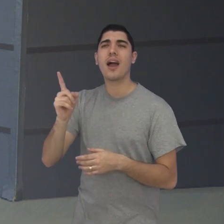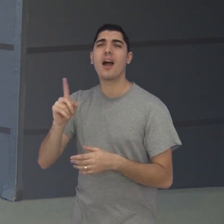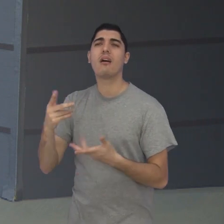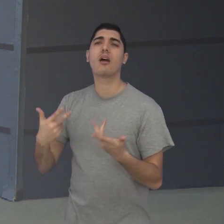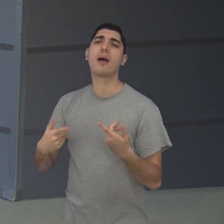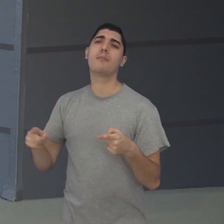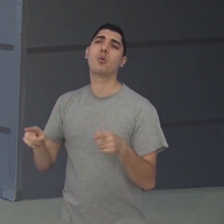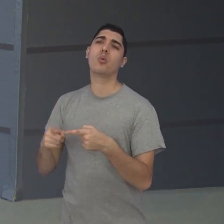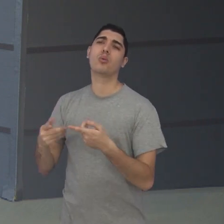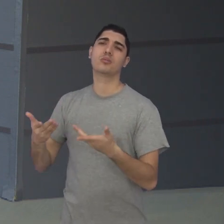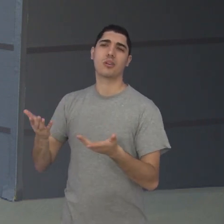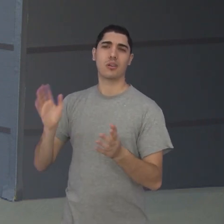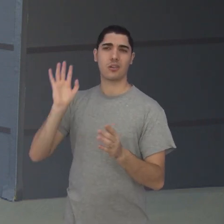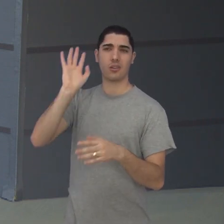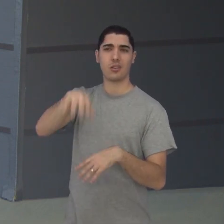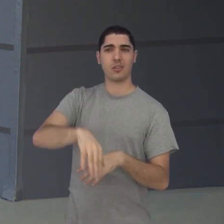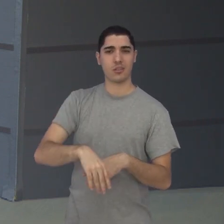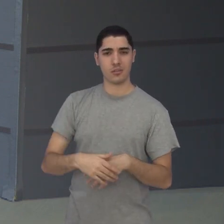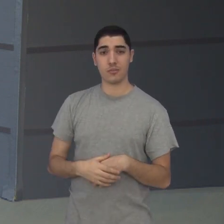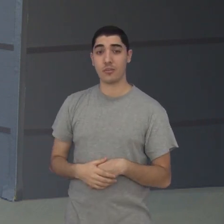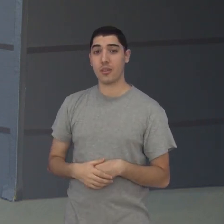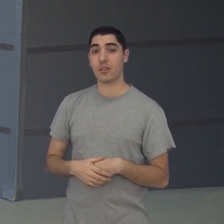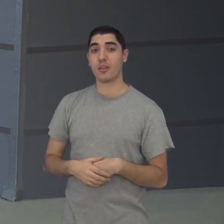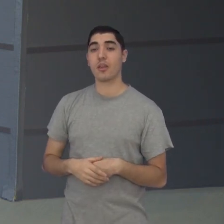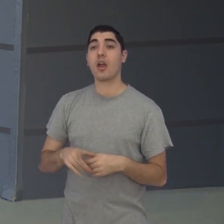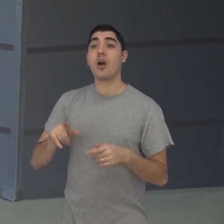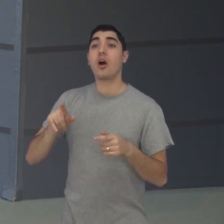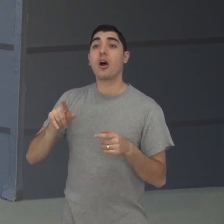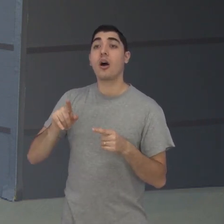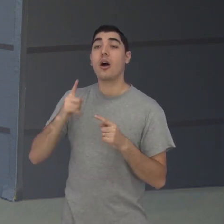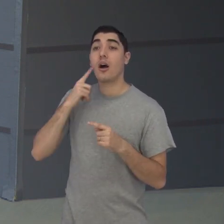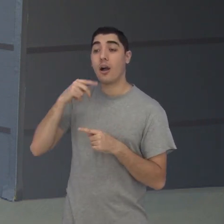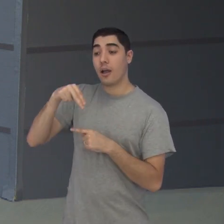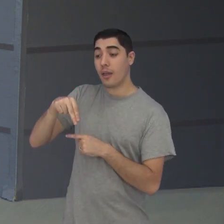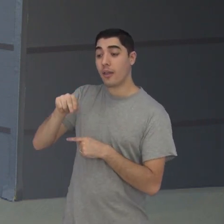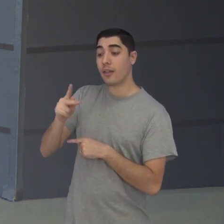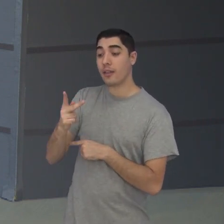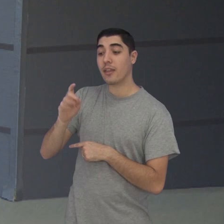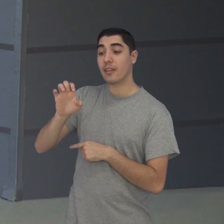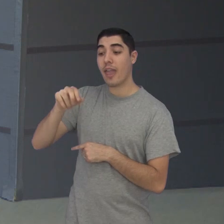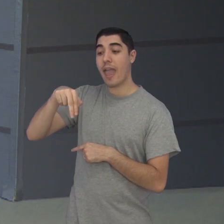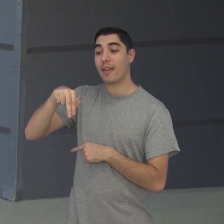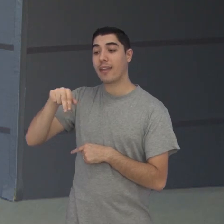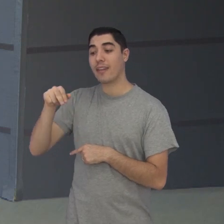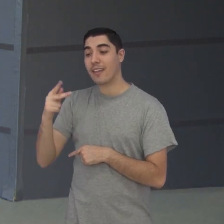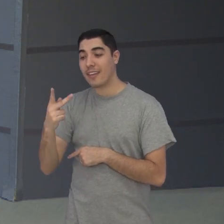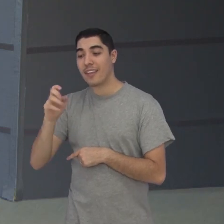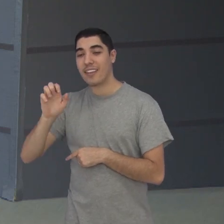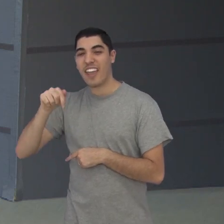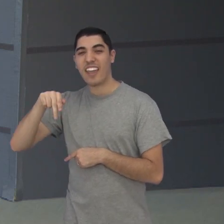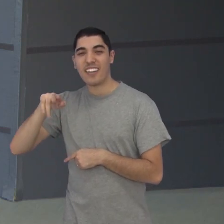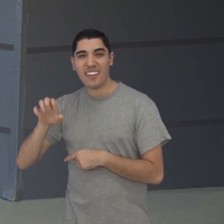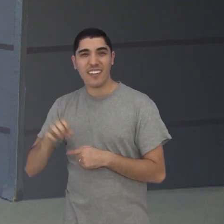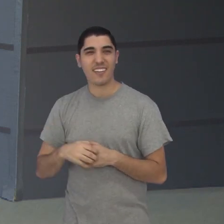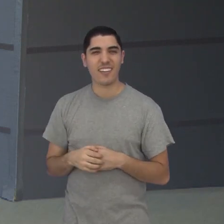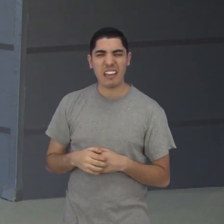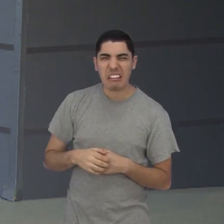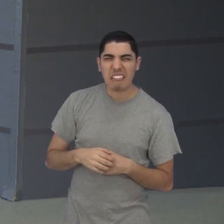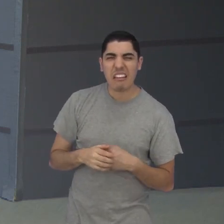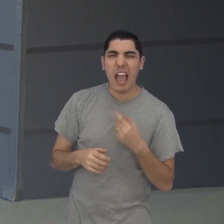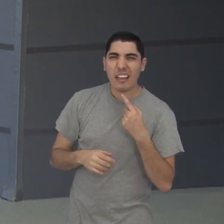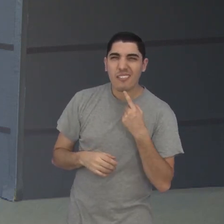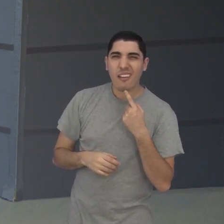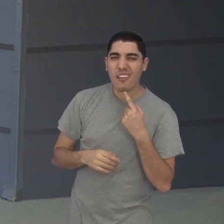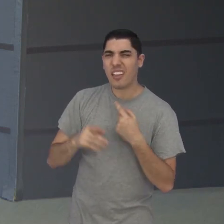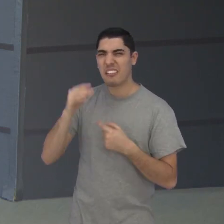é? nheque-nheque é da música. Ah, então mostra pra mim. Ó, é só você falar, ó, nheque-nheque-nheque. Nheque, nheque, nheque. Ih, tá